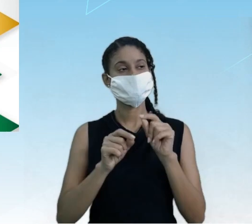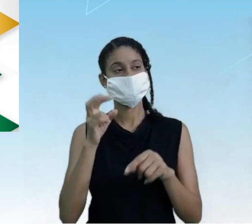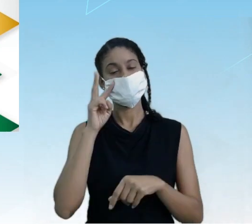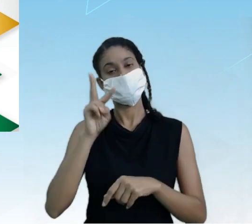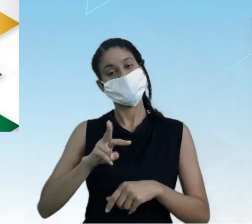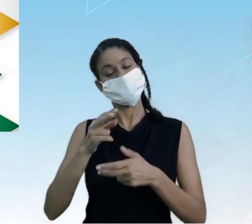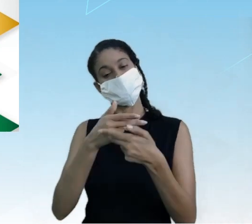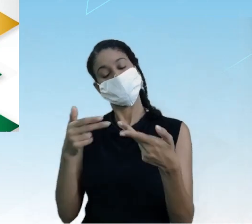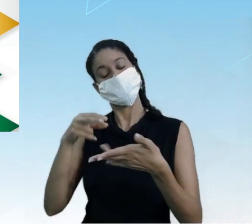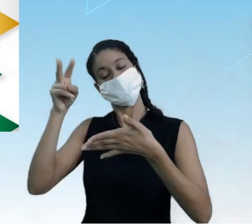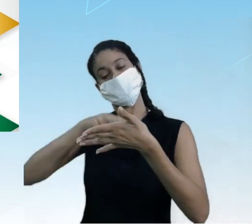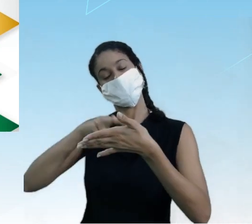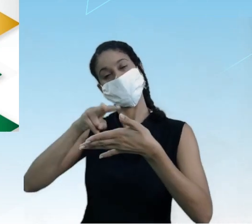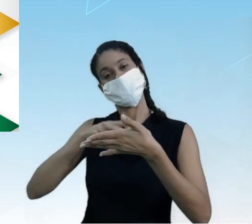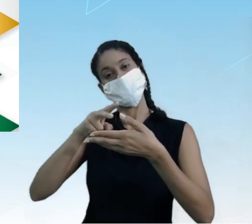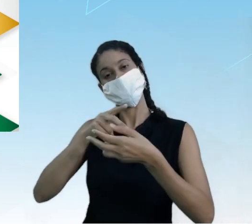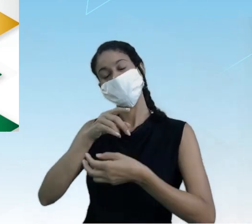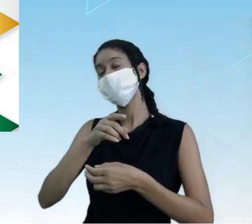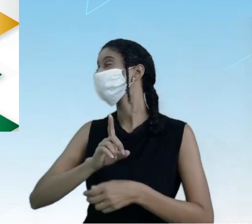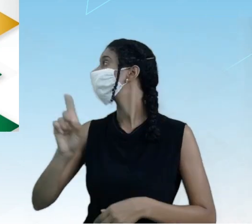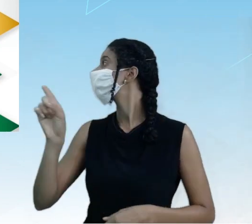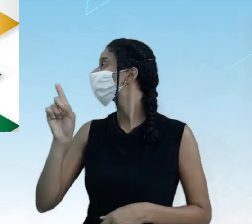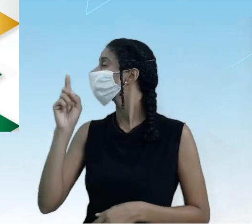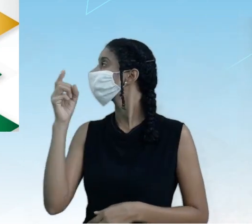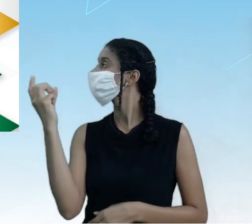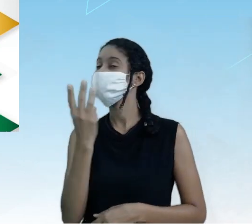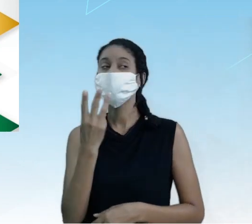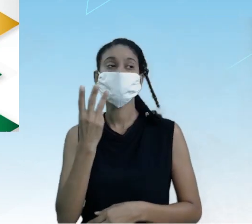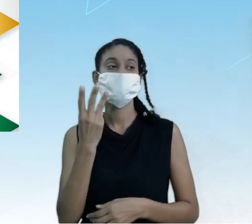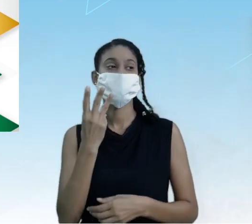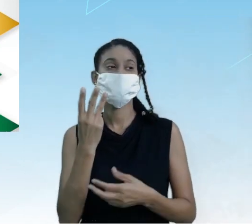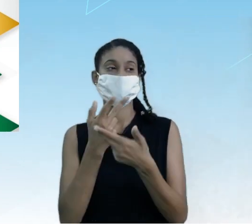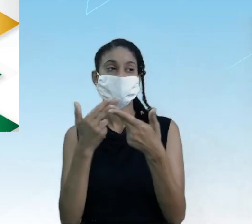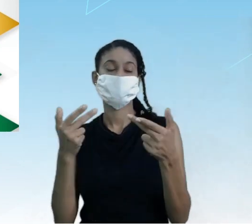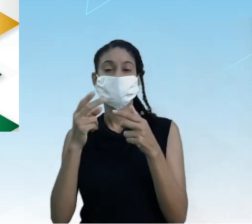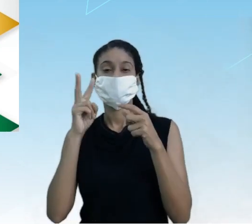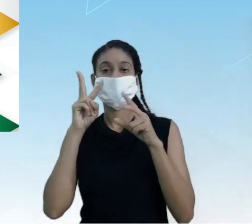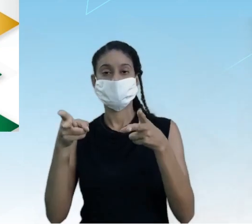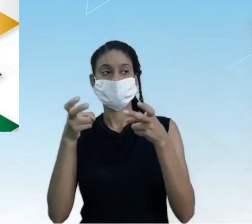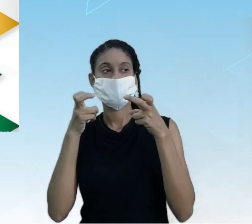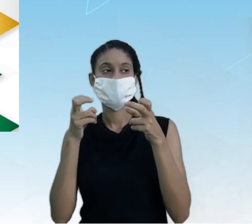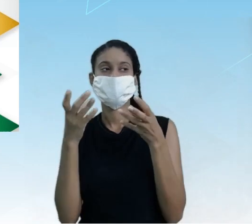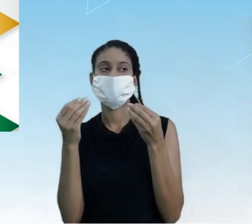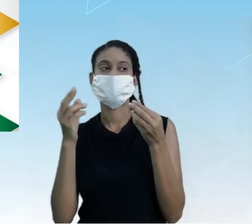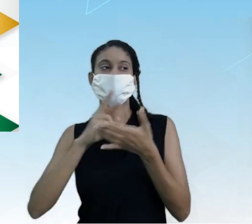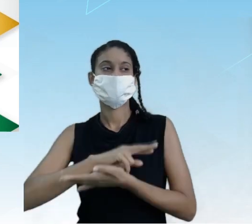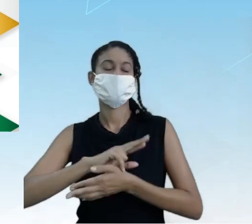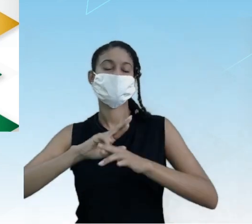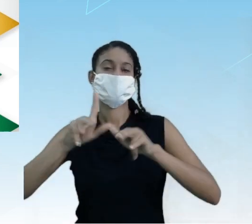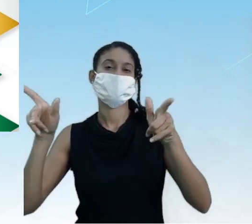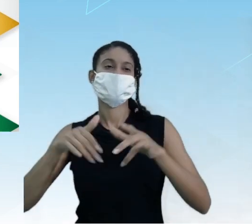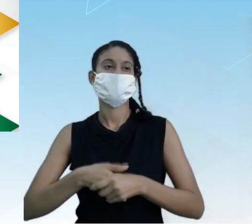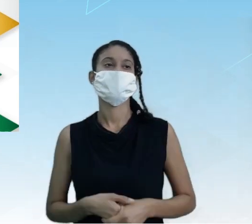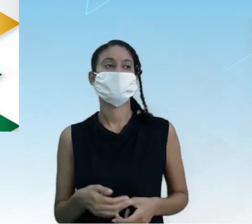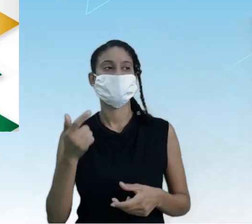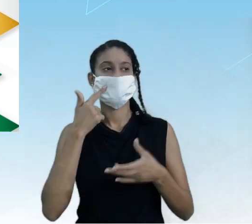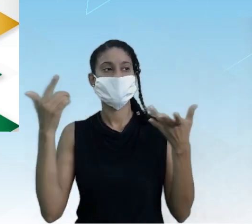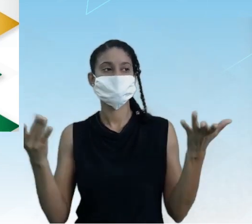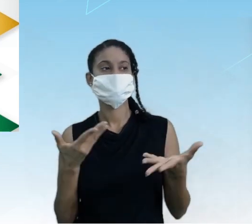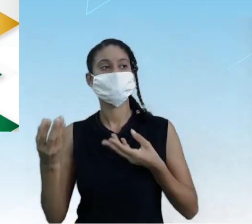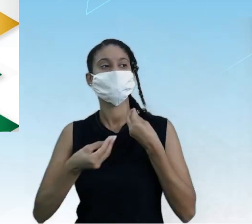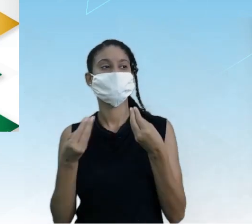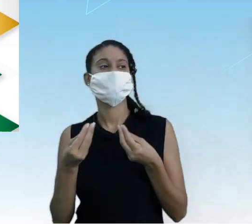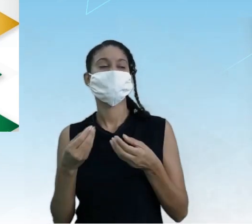alguma coisa para ler desses 3 tempos, vocês vão notar muita diferença. Então, olha só como é que se deu